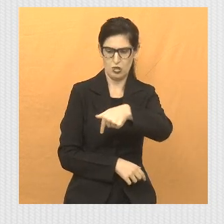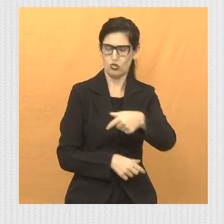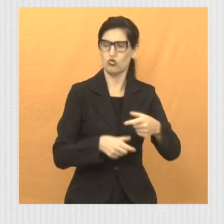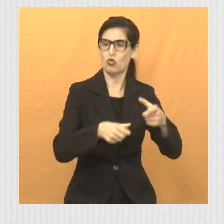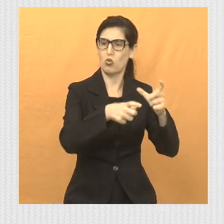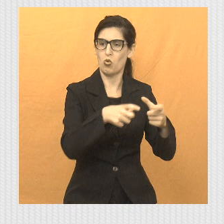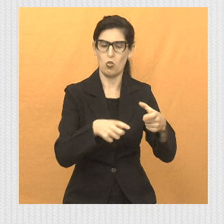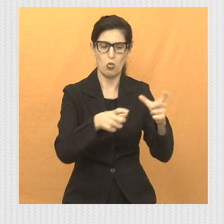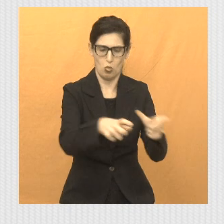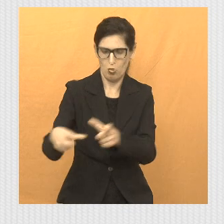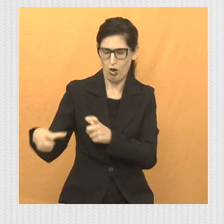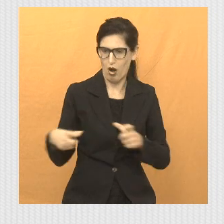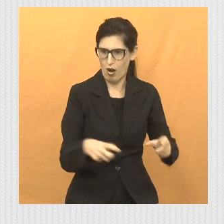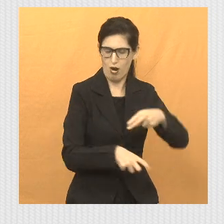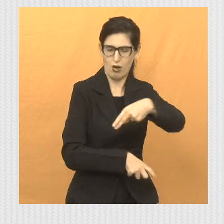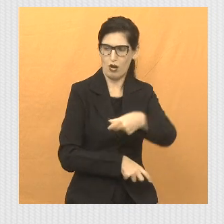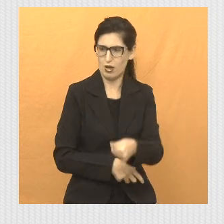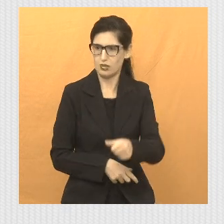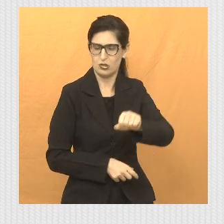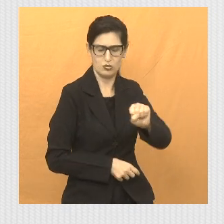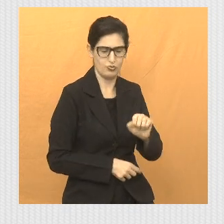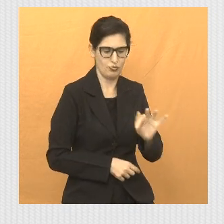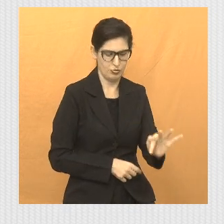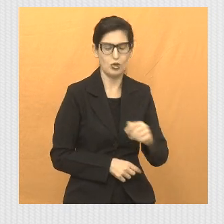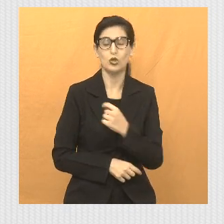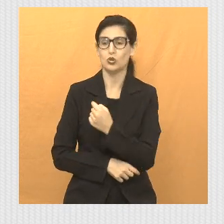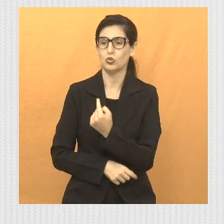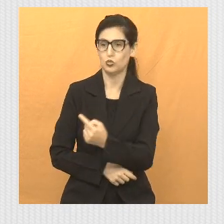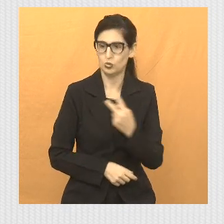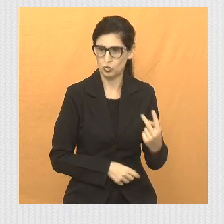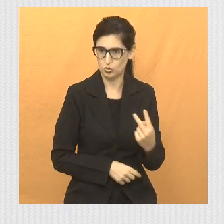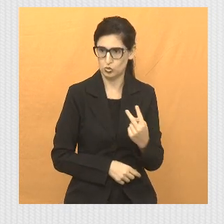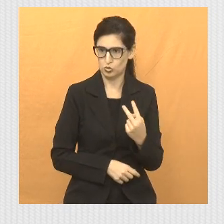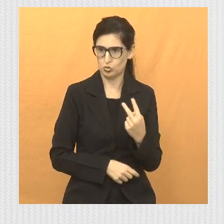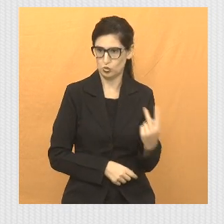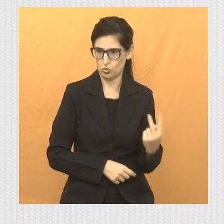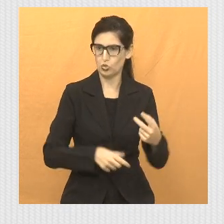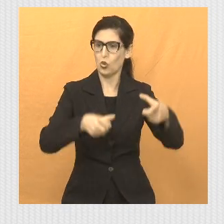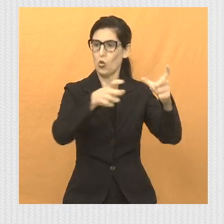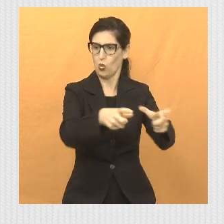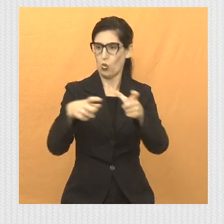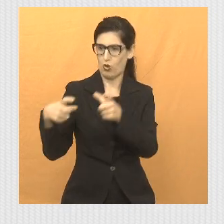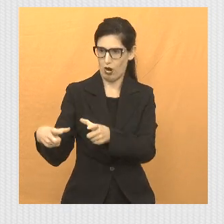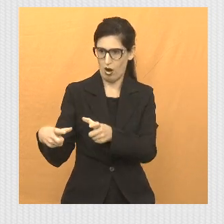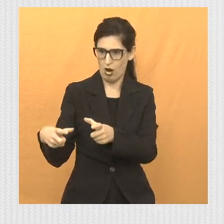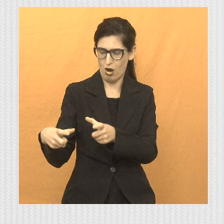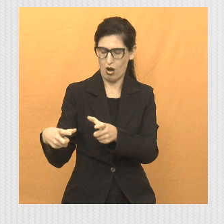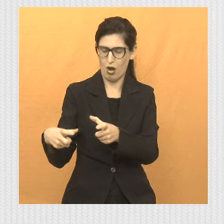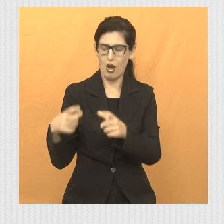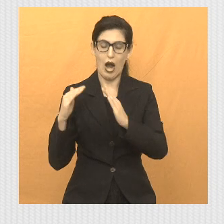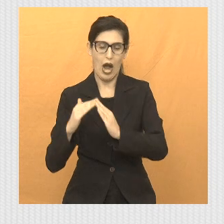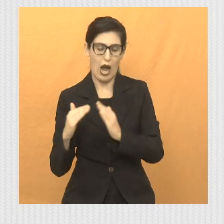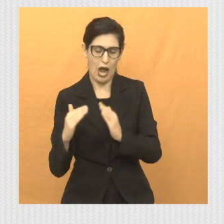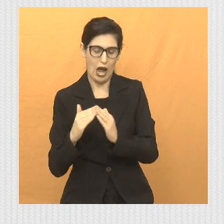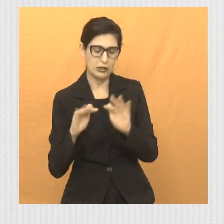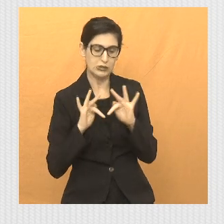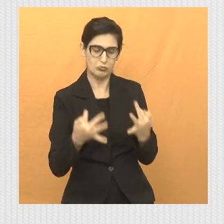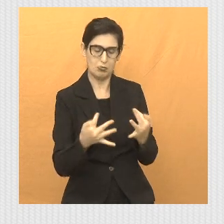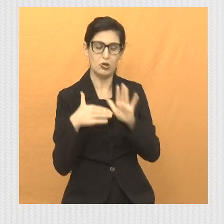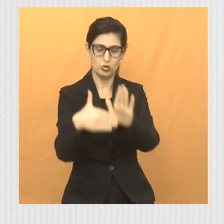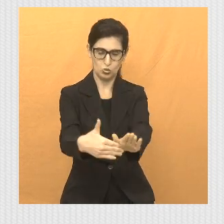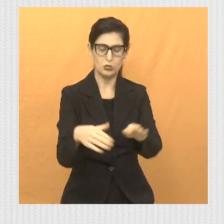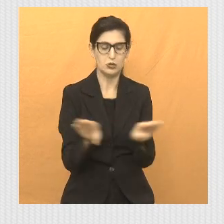NASF, 2 equipes de atendimento domiciliar do Melhor em Casa e 1 equipe de